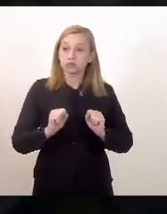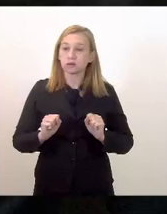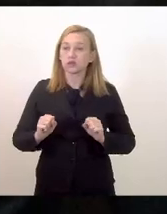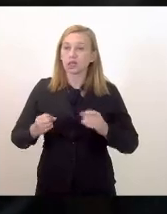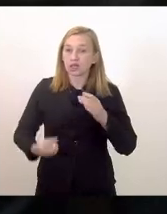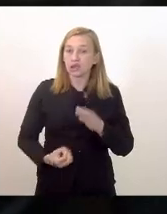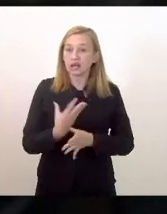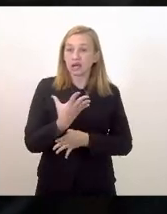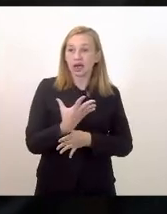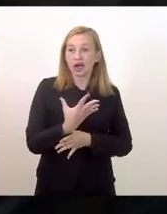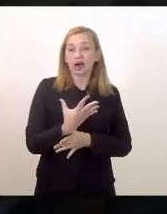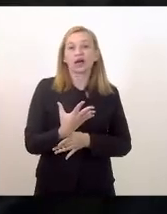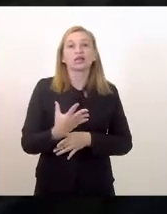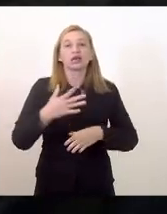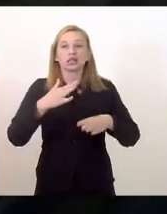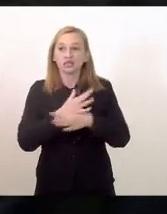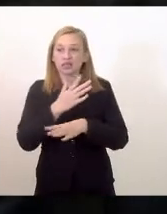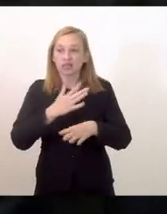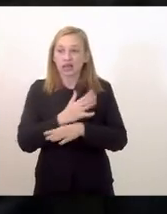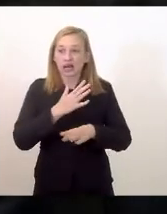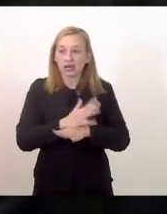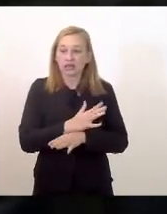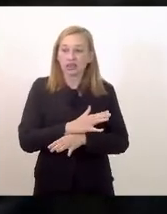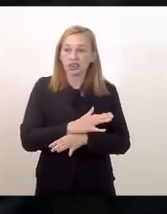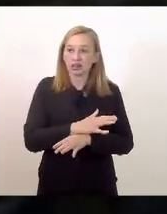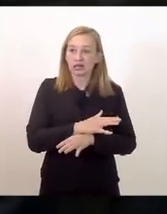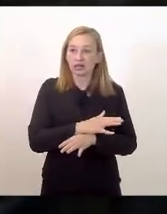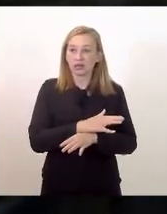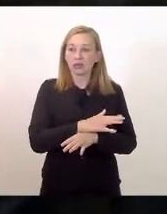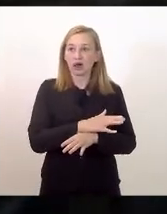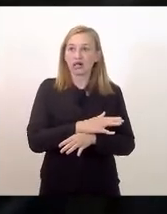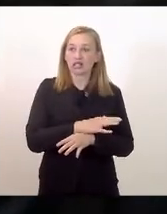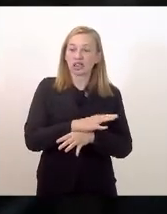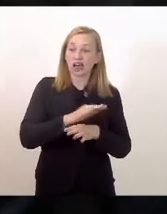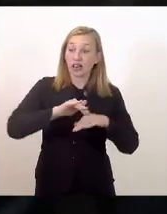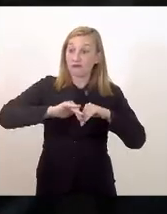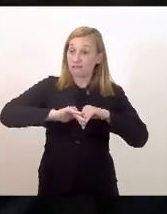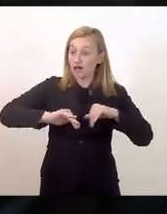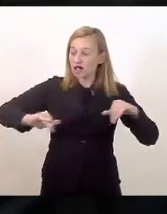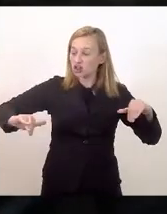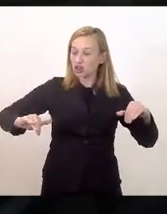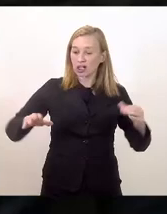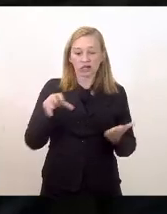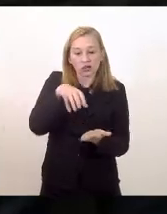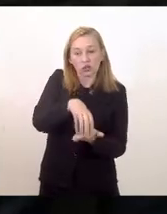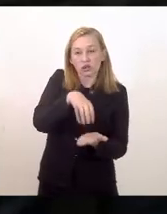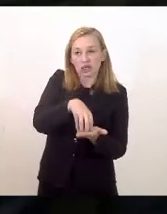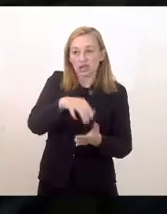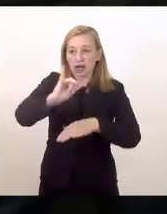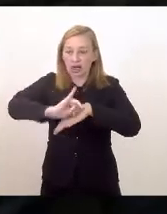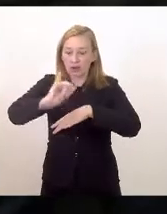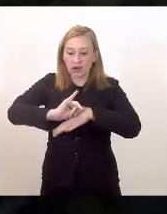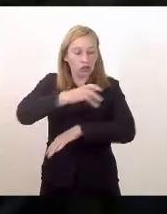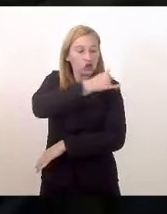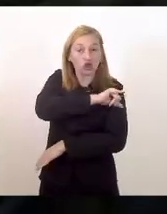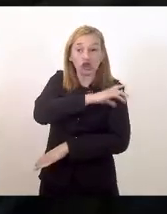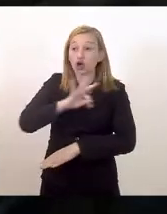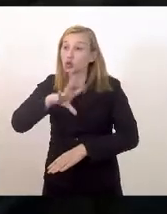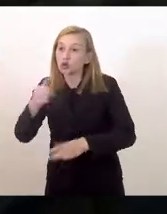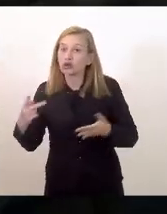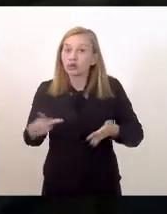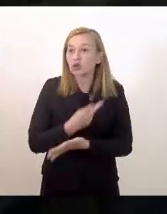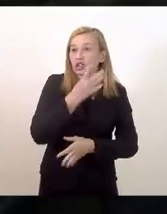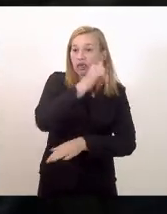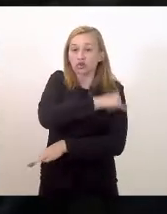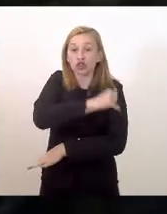construir nessas cidades que estão mais distantes do centro, né, que é a capital do Rio de Janeiro. Tudo acontece no Rio de Janeiro